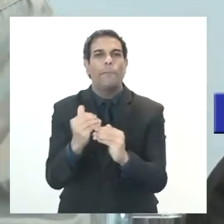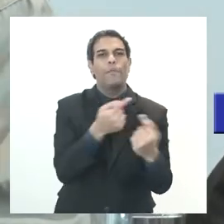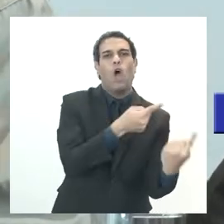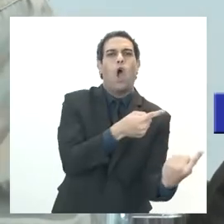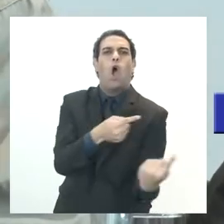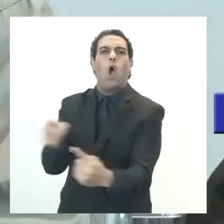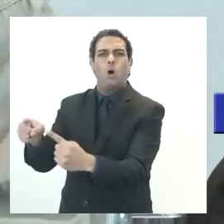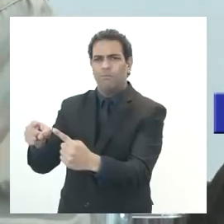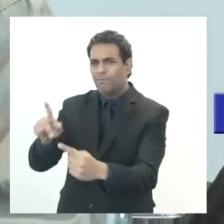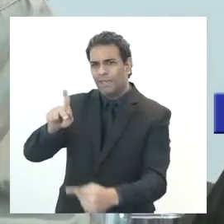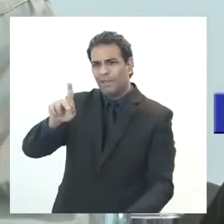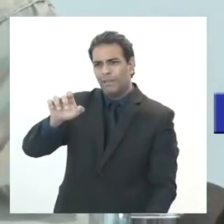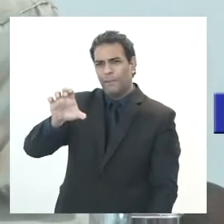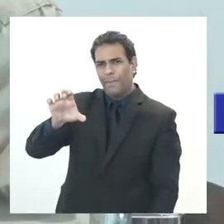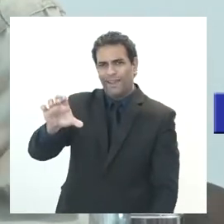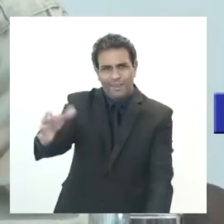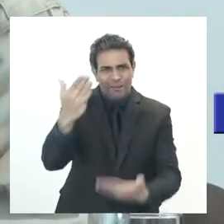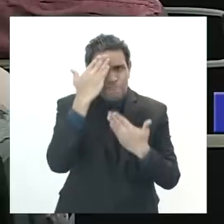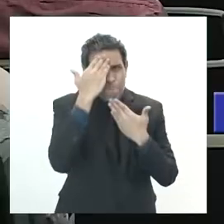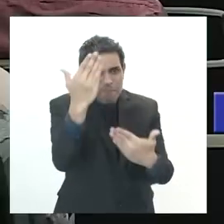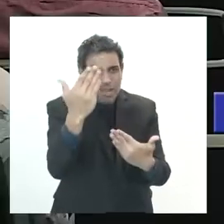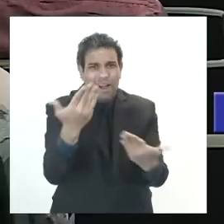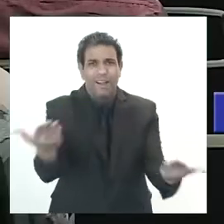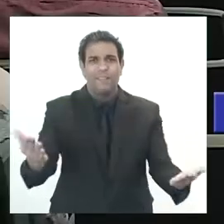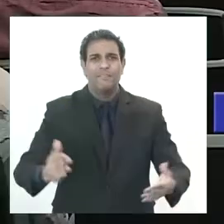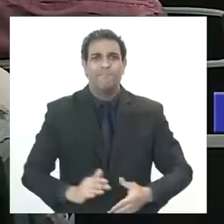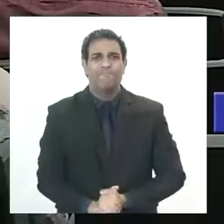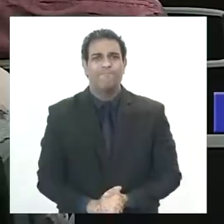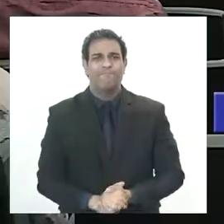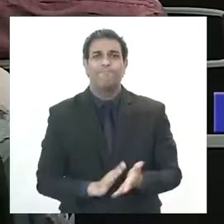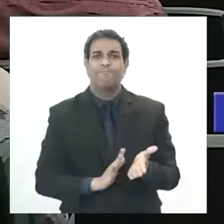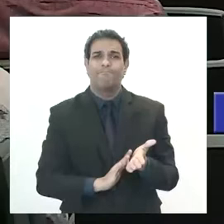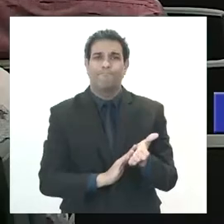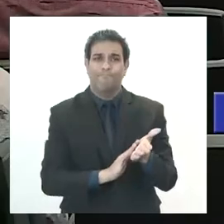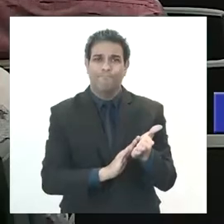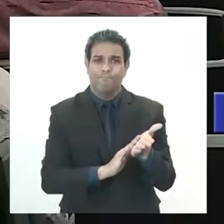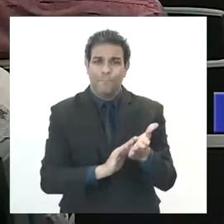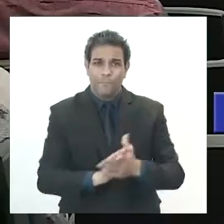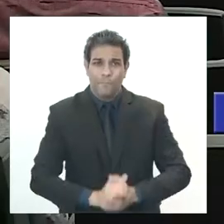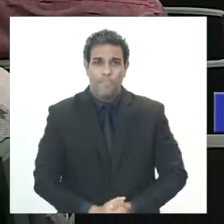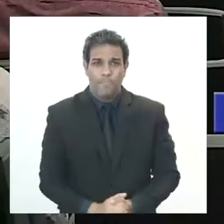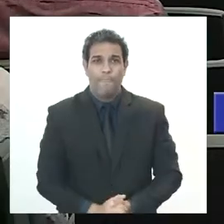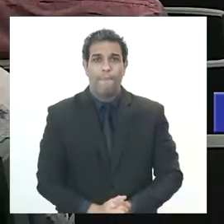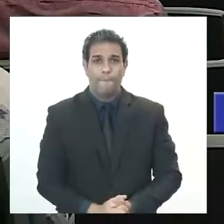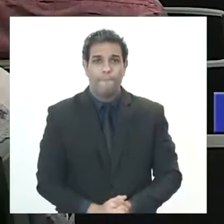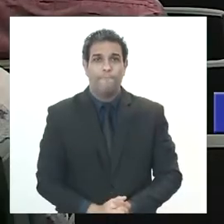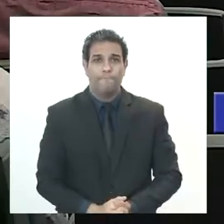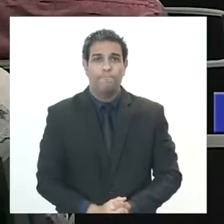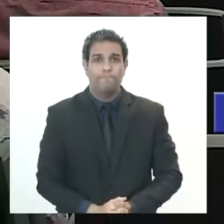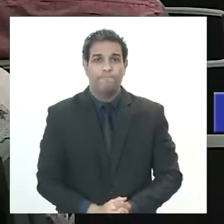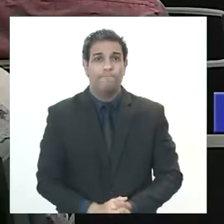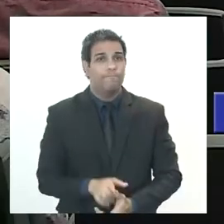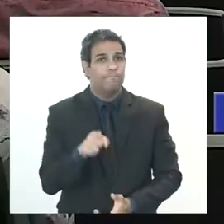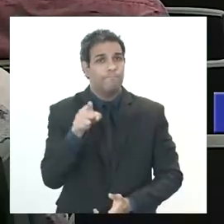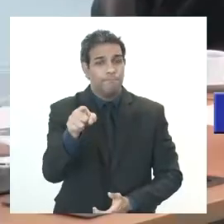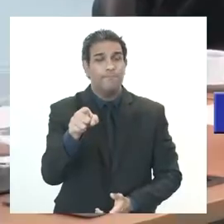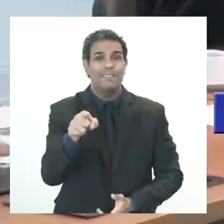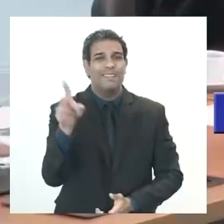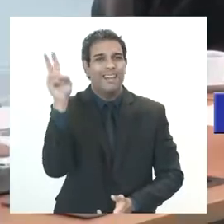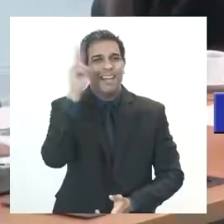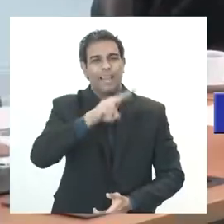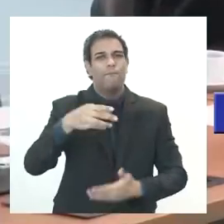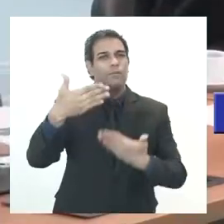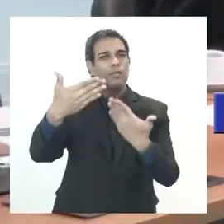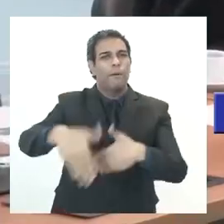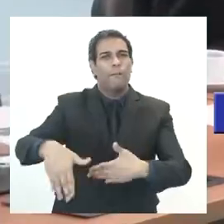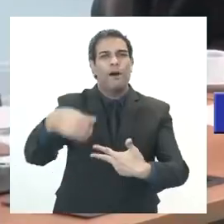essa pack 32 obrigado obrigado a distribuição dos livros didáticos as provas do Enem